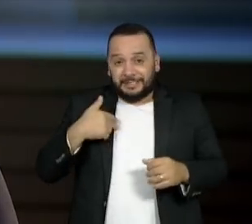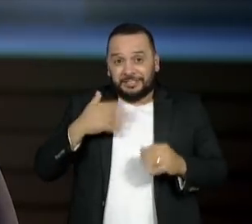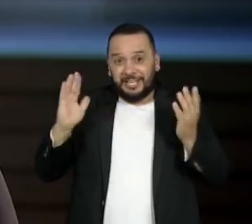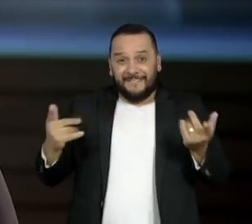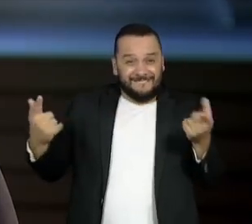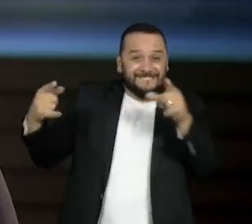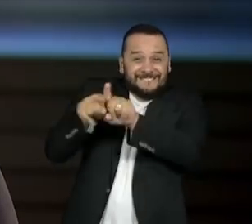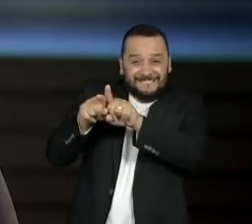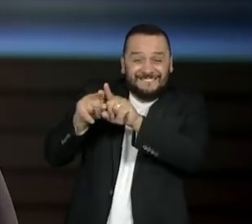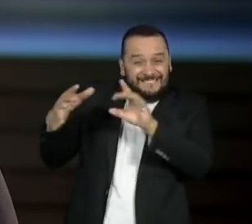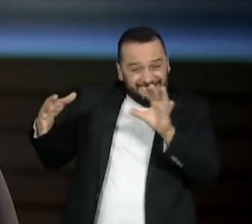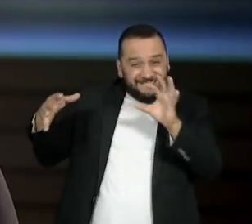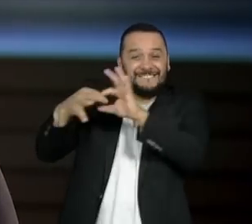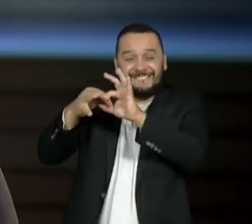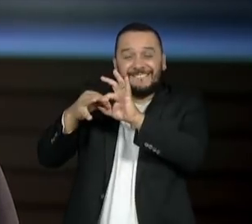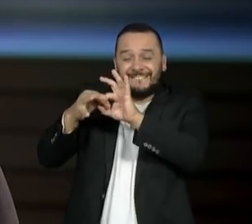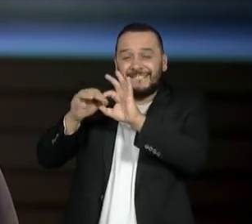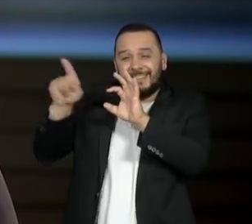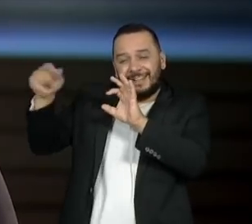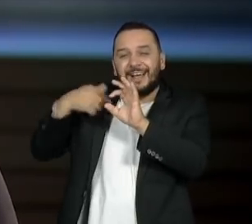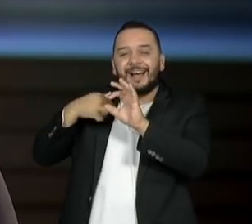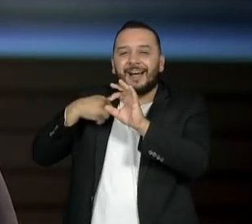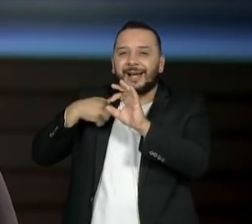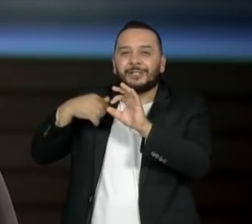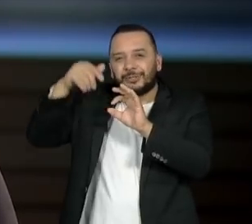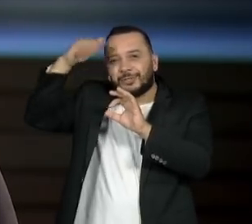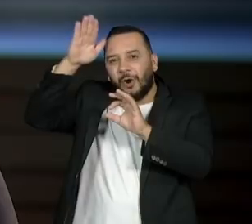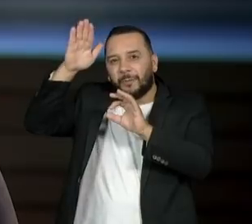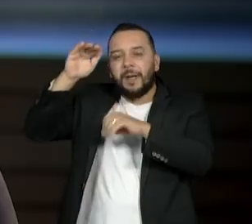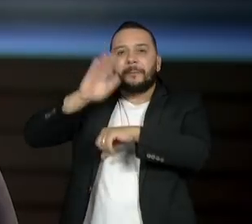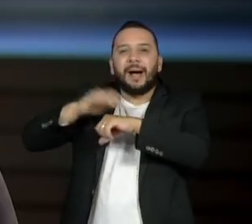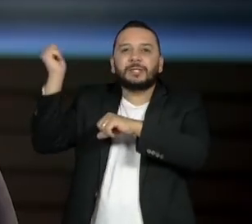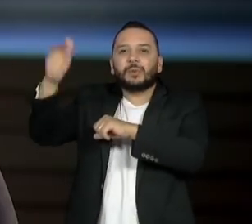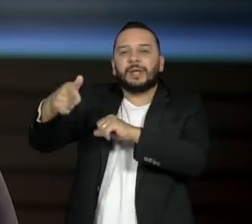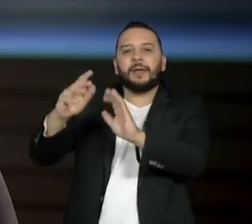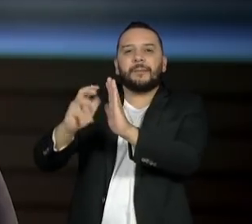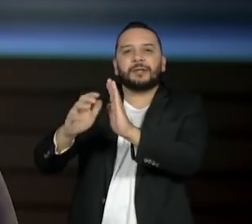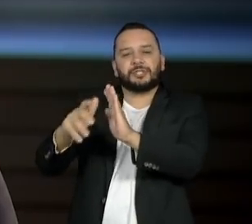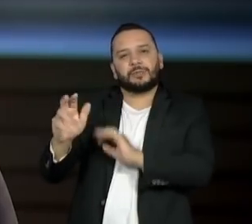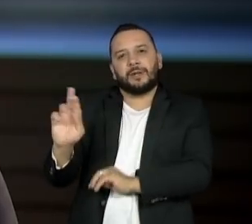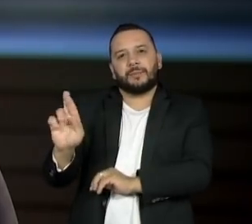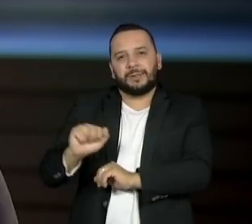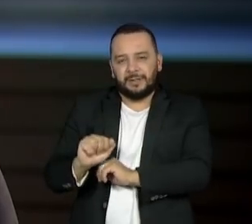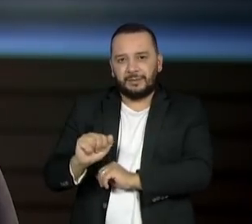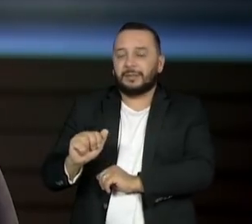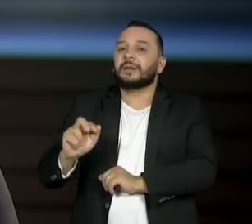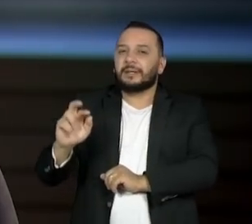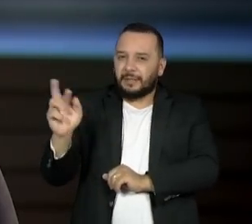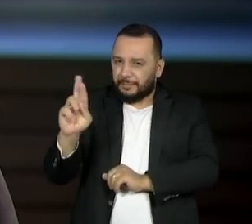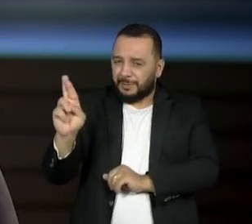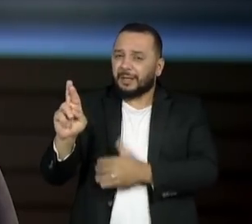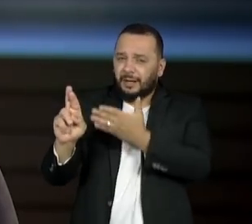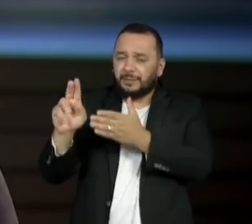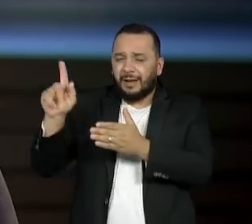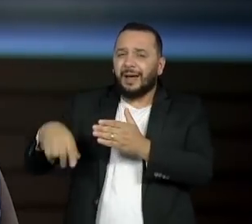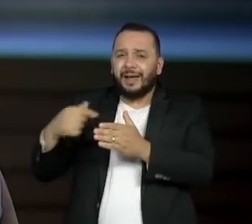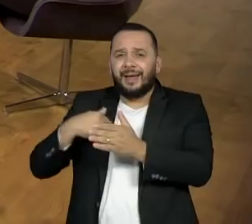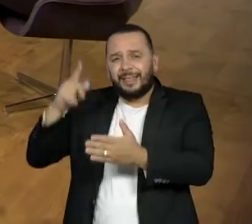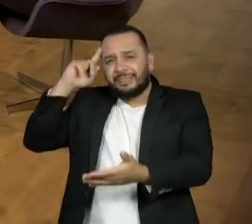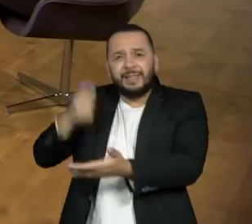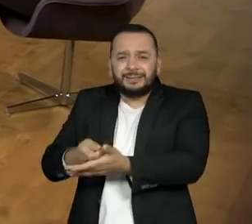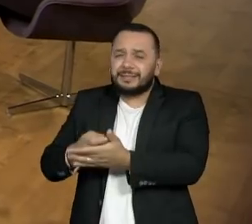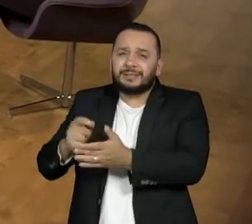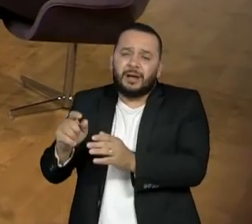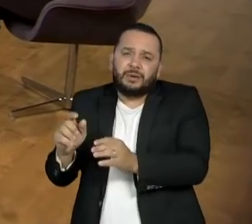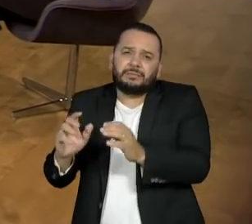Trump, mais até do que com o Partido Republicano, que não chancela todas as políticas e todas as